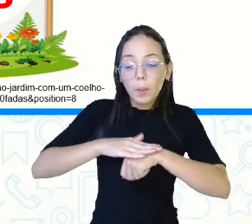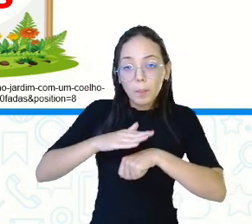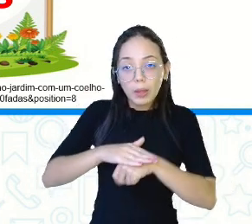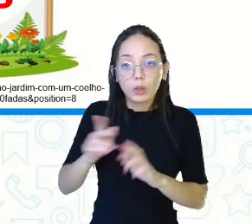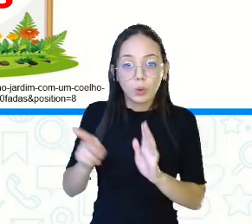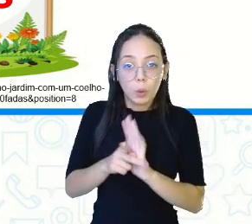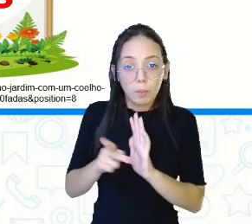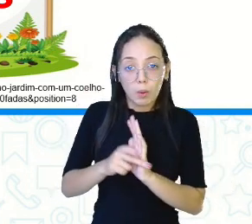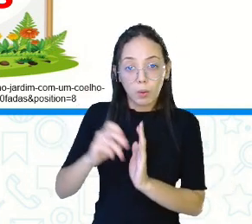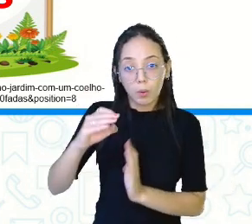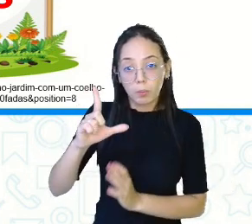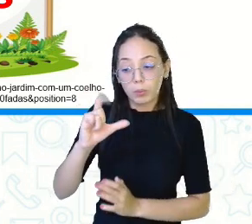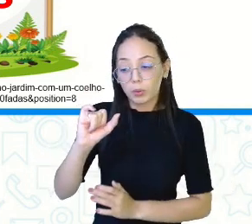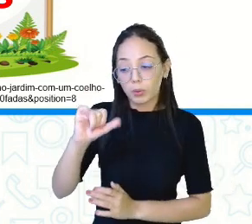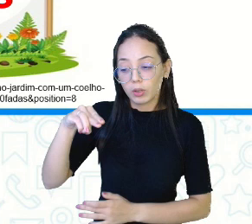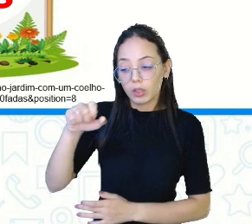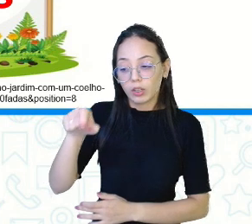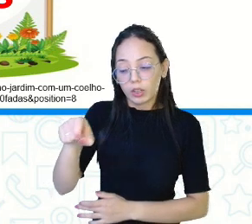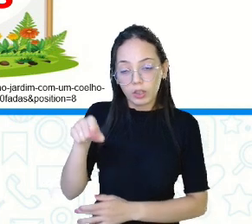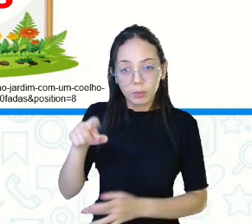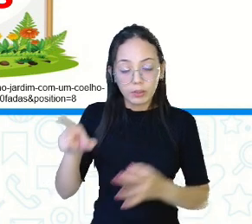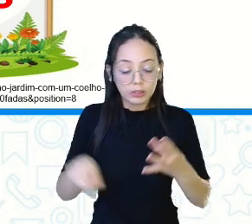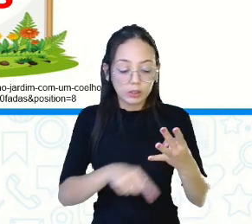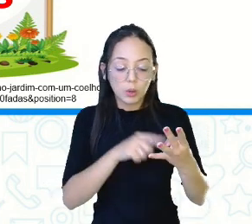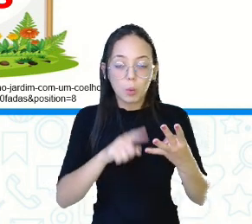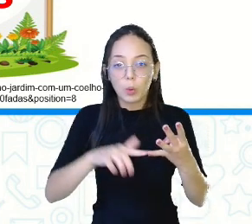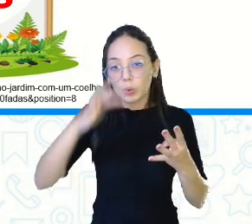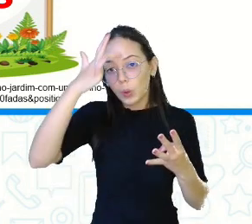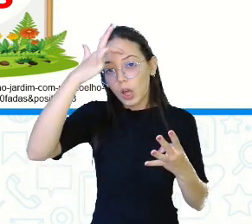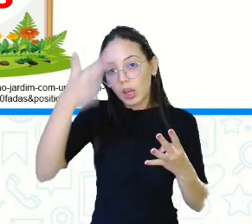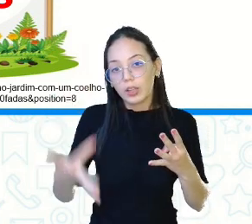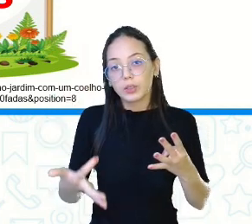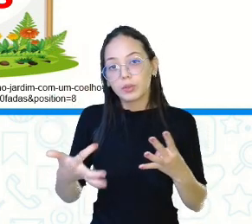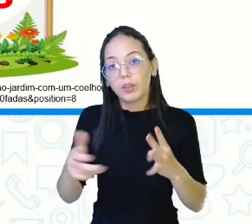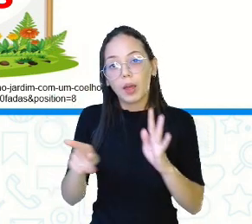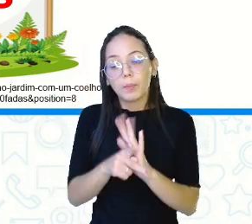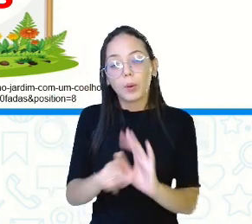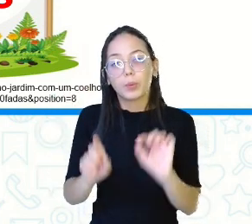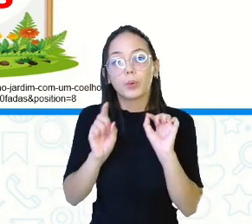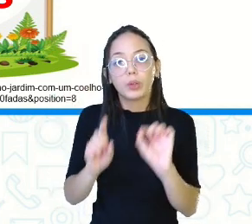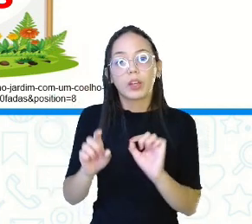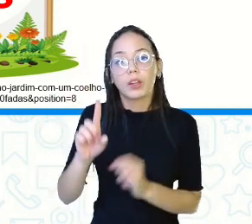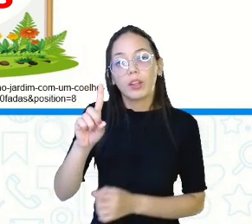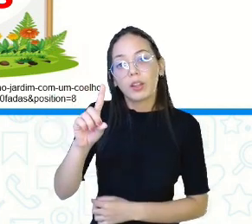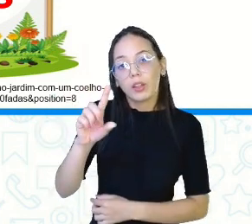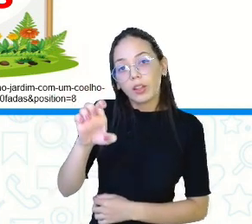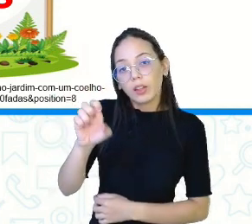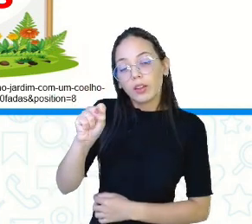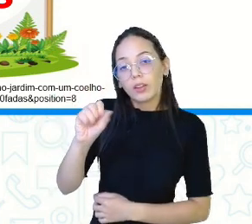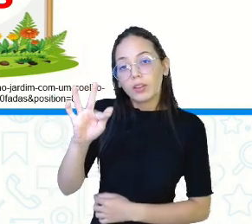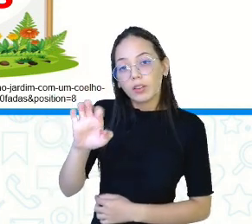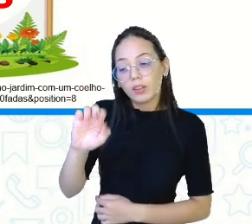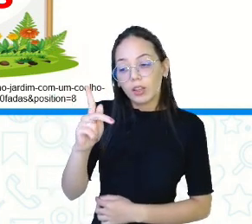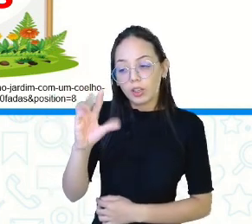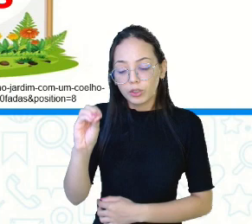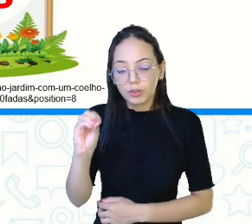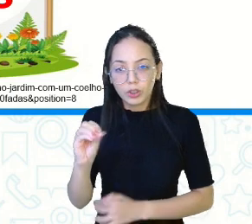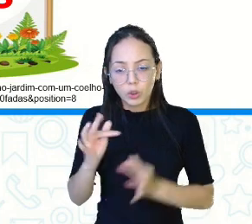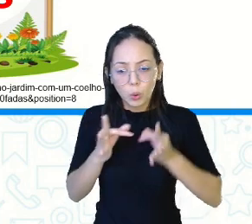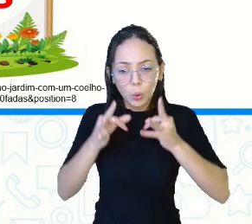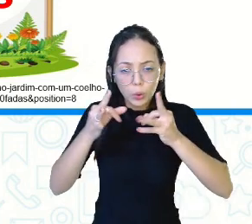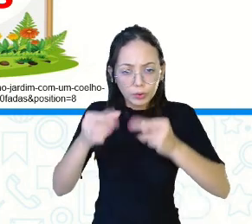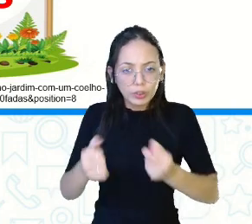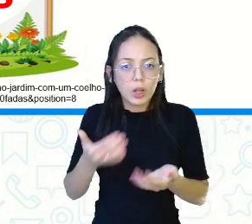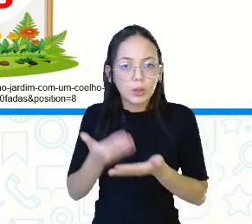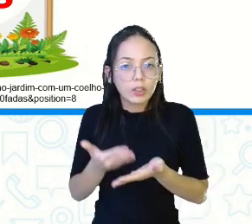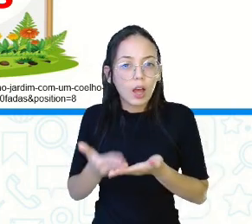tensão, que é o clímax, e depois vem a solução, que é o desfecho. No finzinho da aula, do meio para o